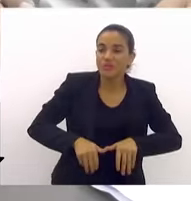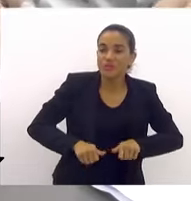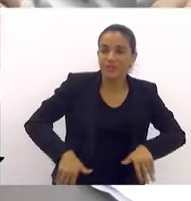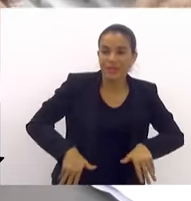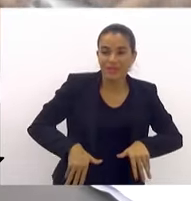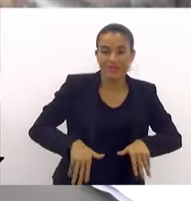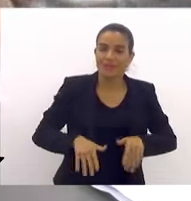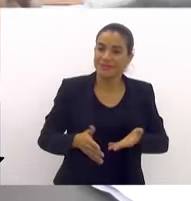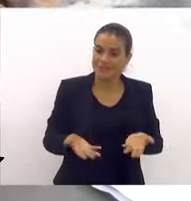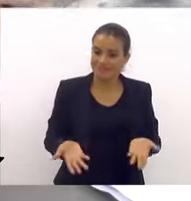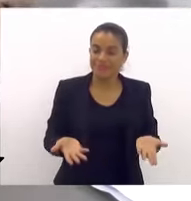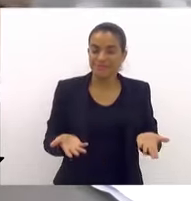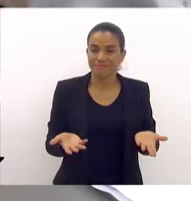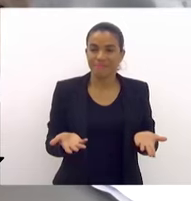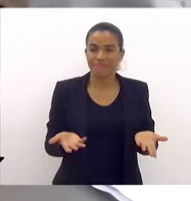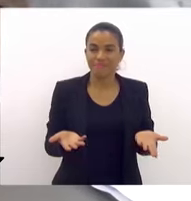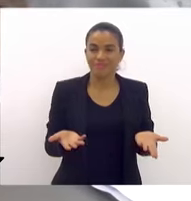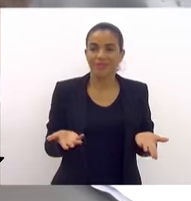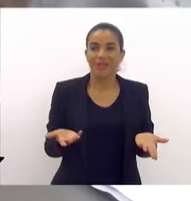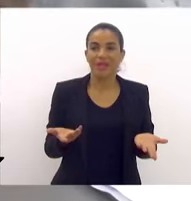genérica.